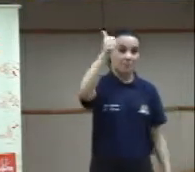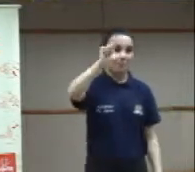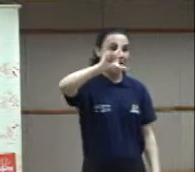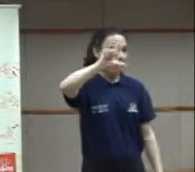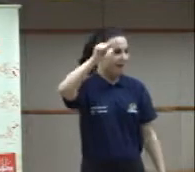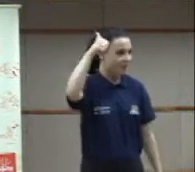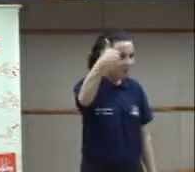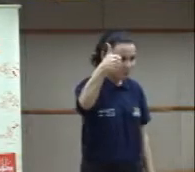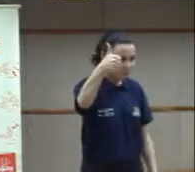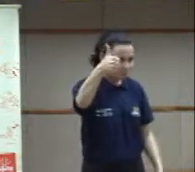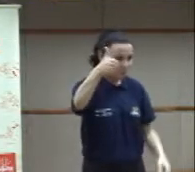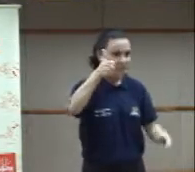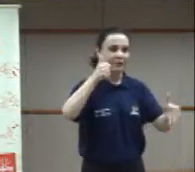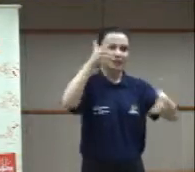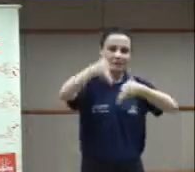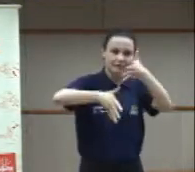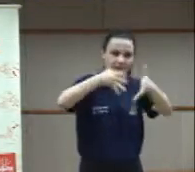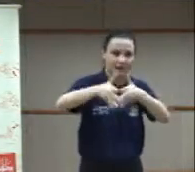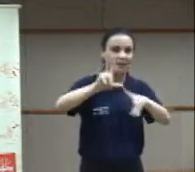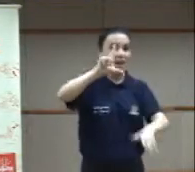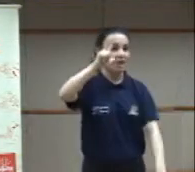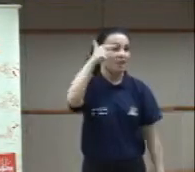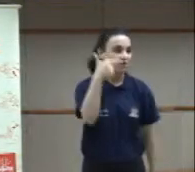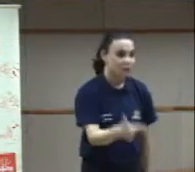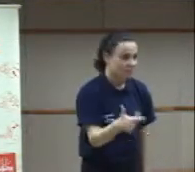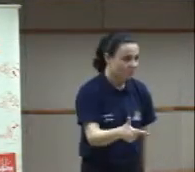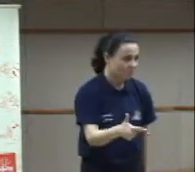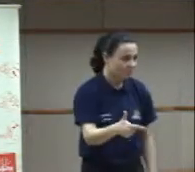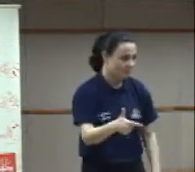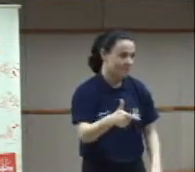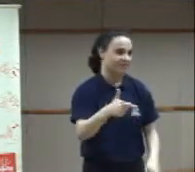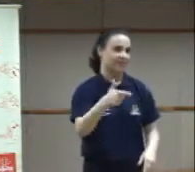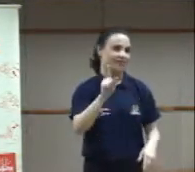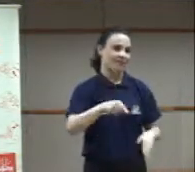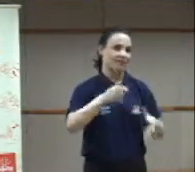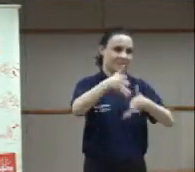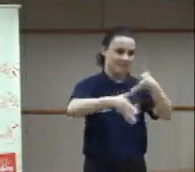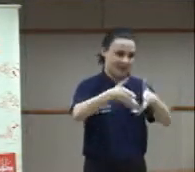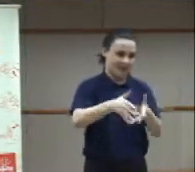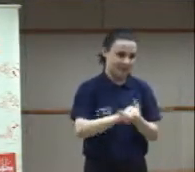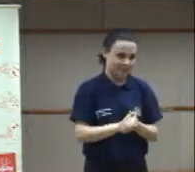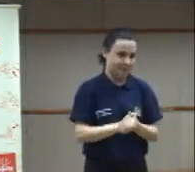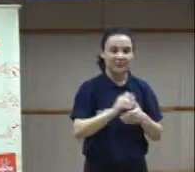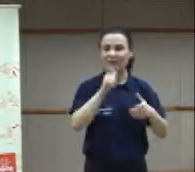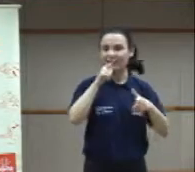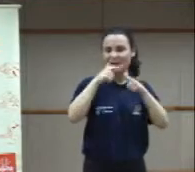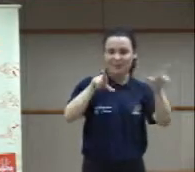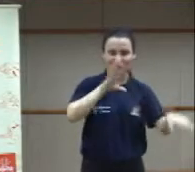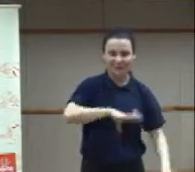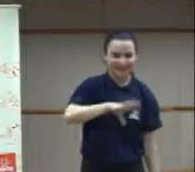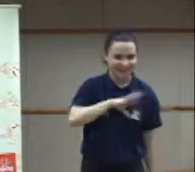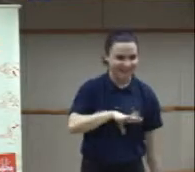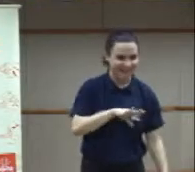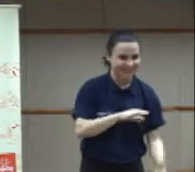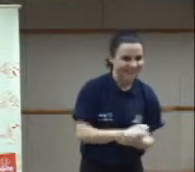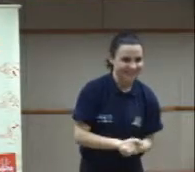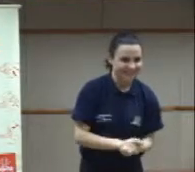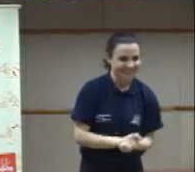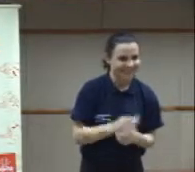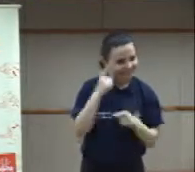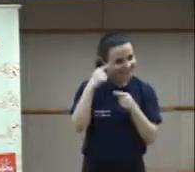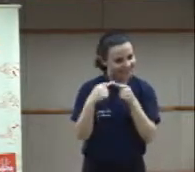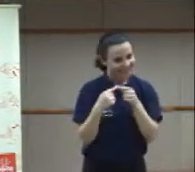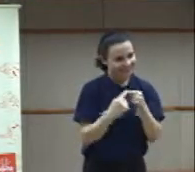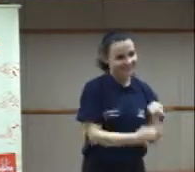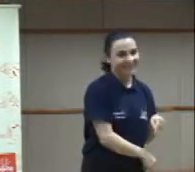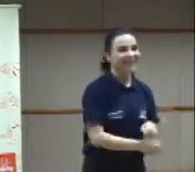aí o professor diz assim, mas como? Ele não sabe ler? Por que precisa o intérprete na prova? Ele não sabe ler, eu acho